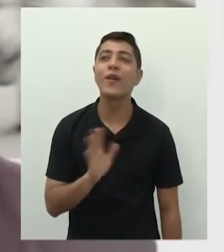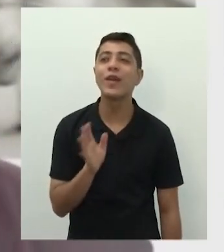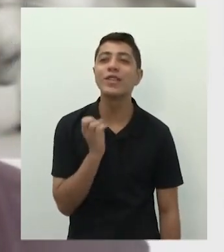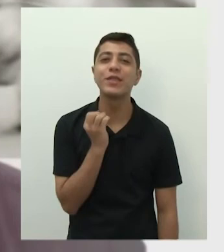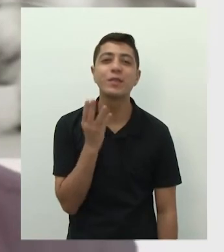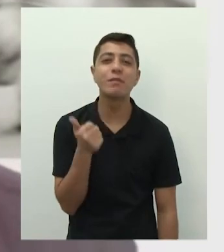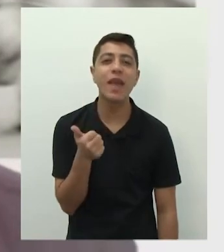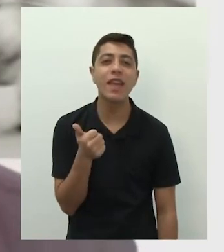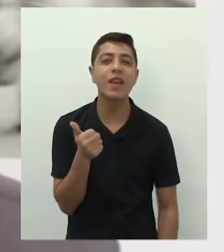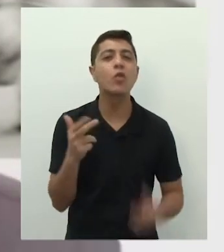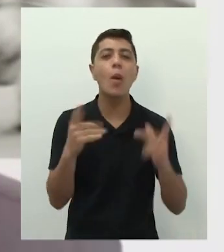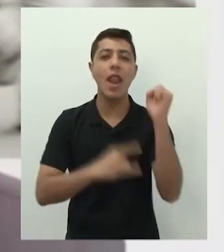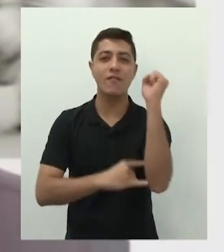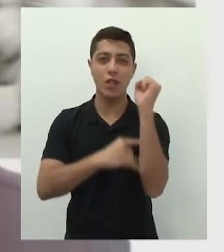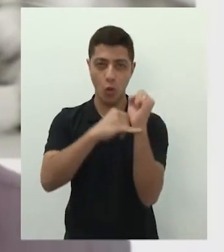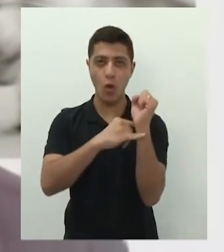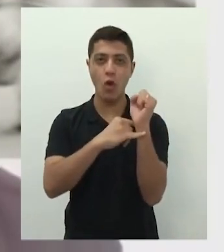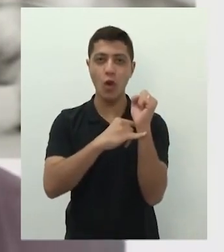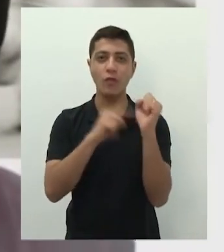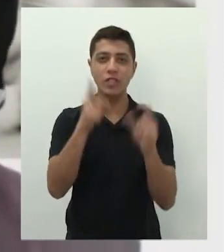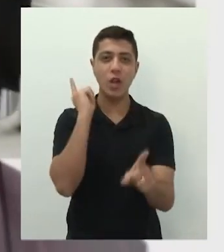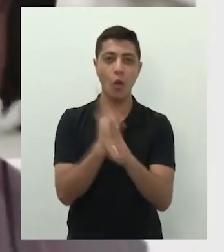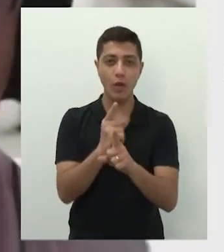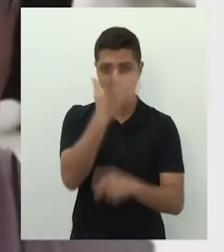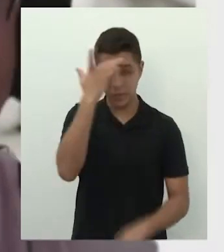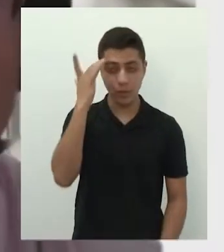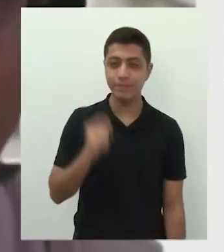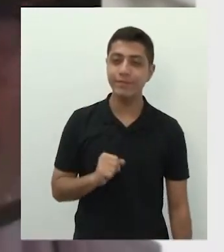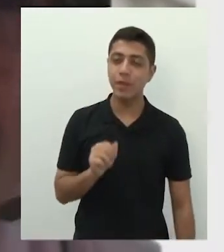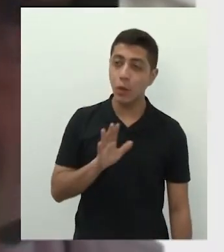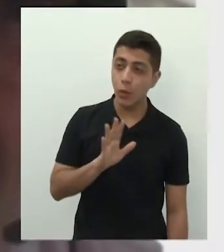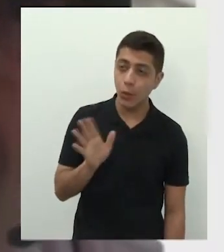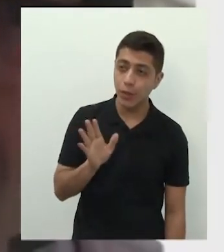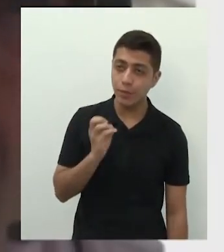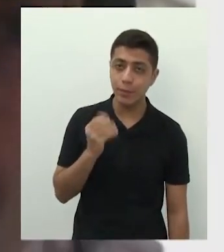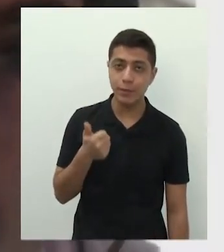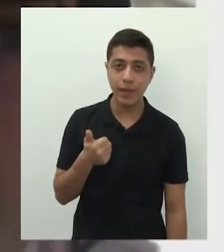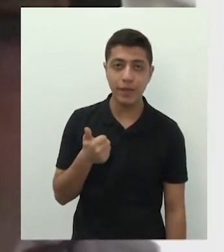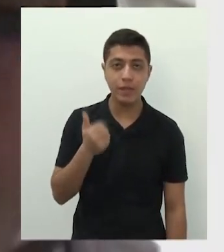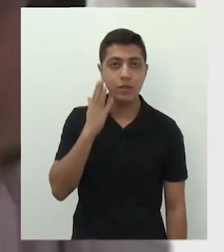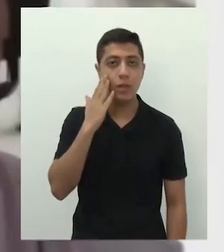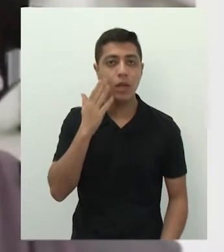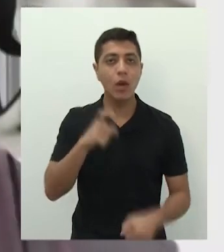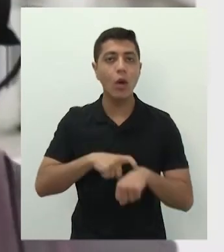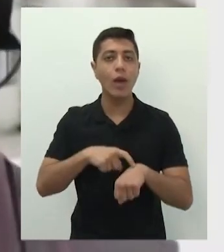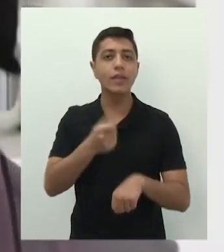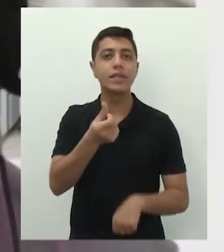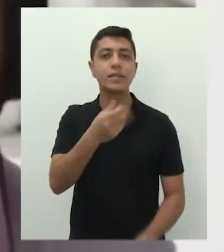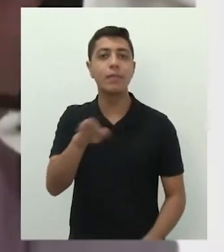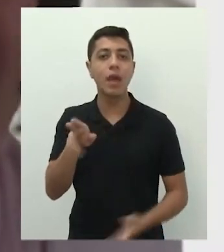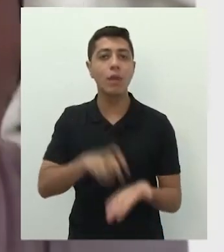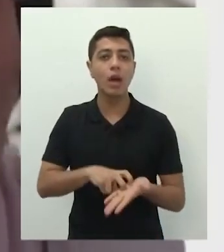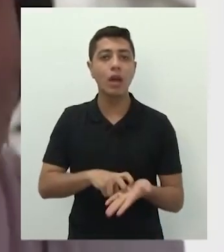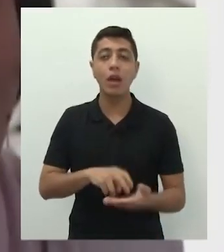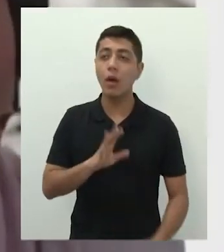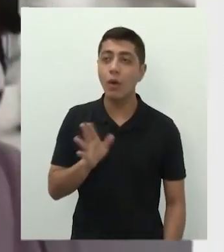de ausência dá tudo errado também. A gente vai ter que buscar a suficiência.